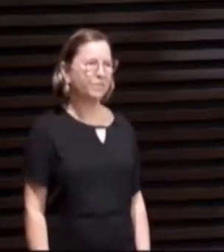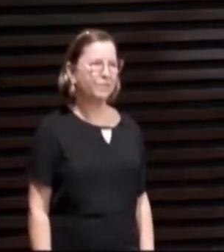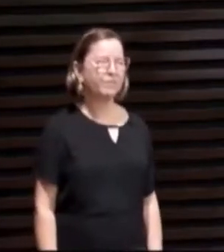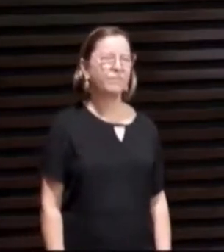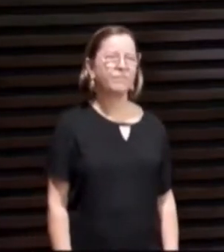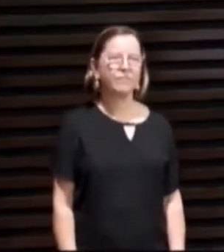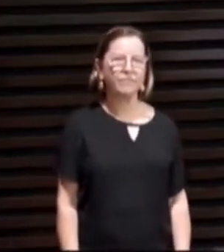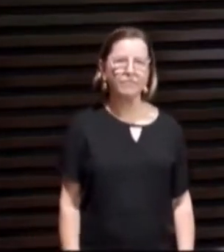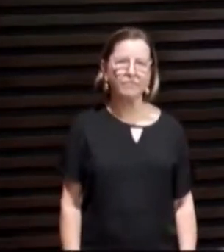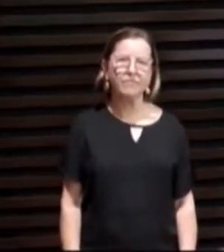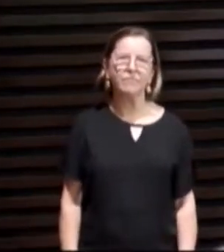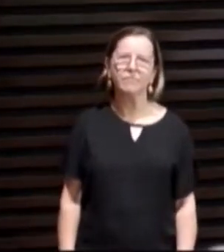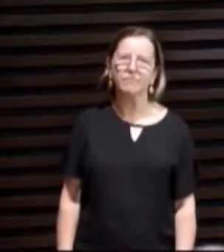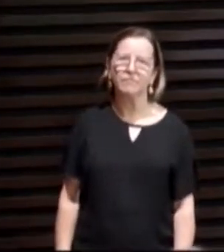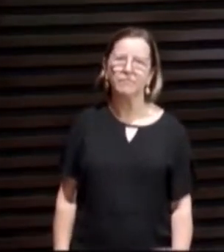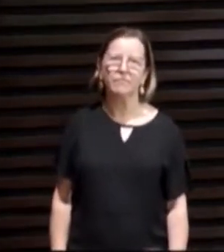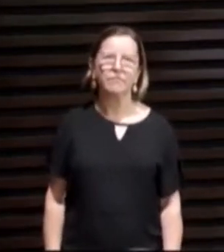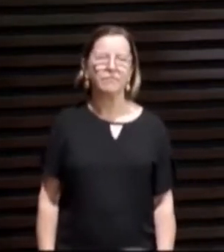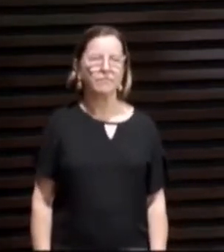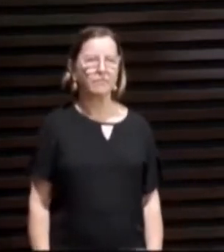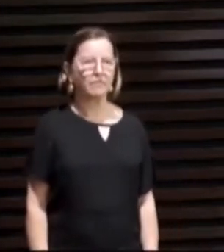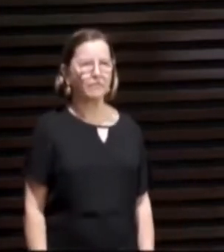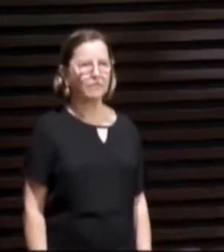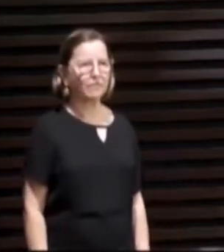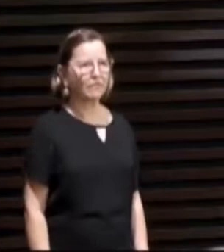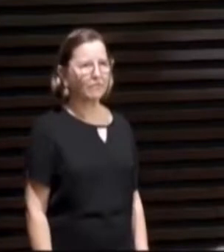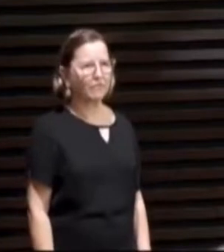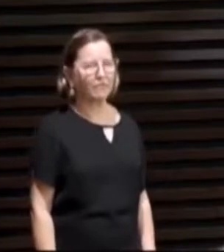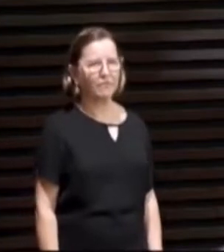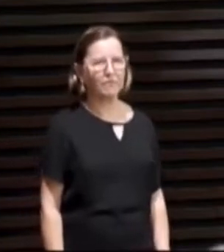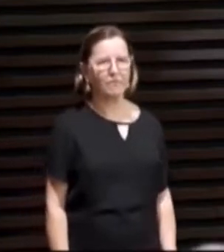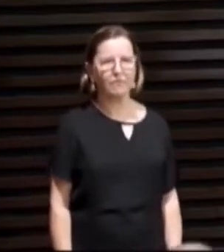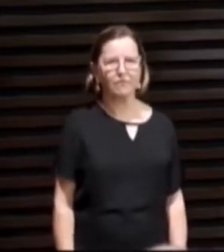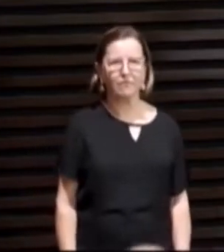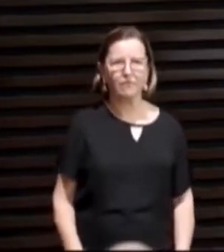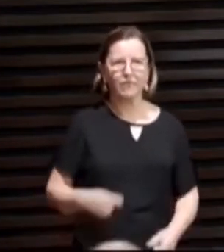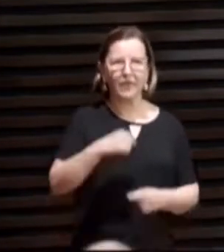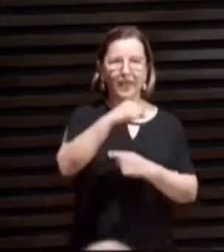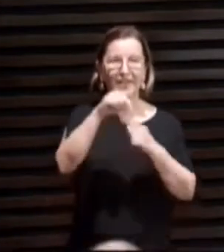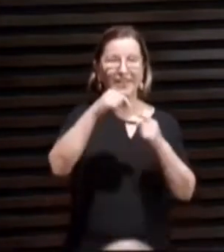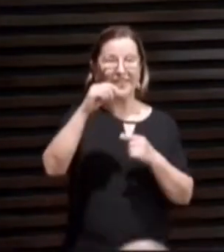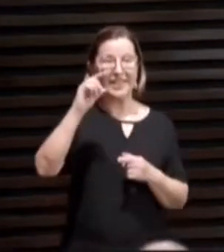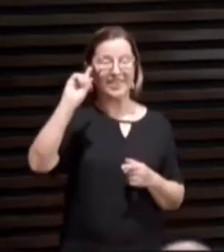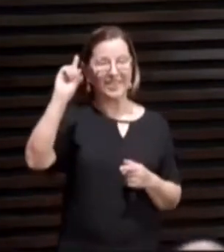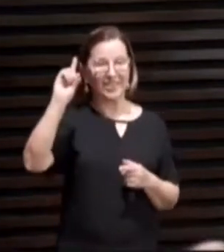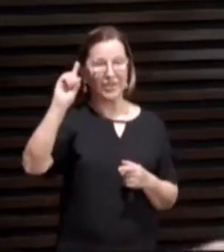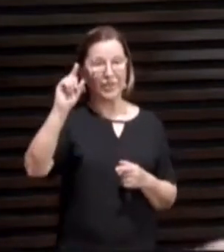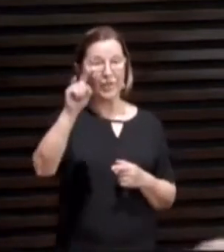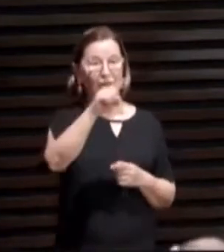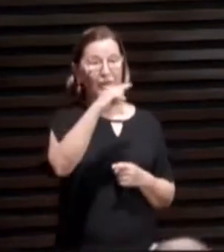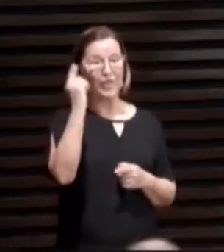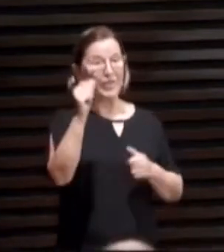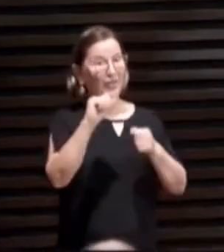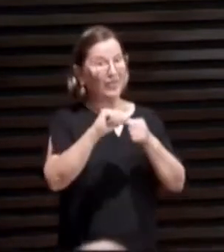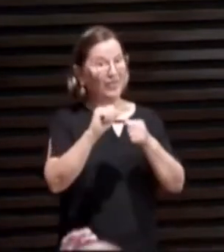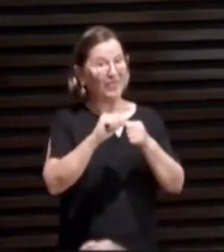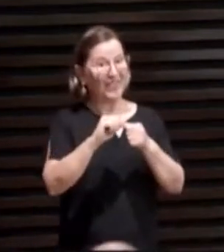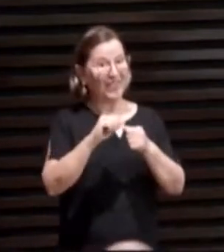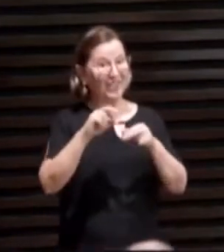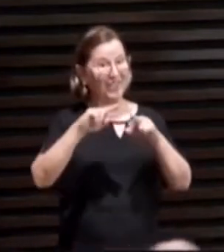nos alcança, nos fazendo povo diferente, povo que vive na dependência do Senhor.